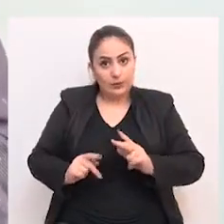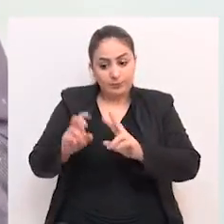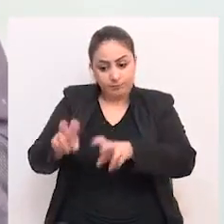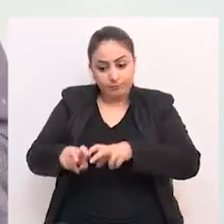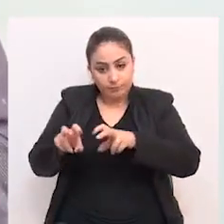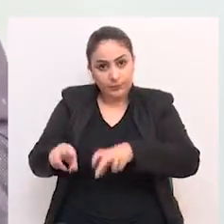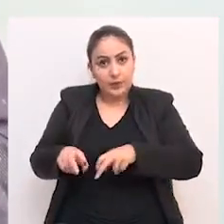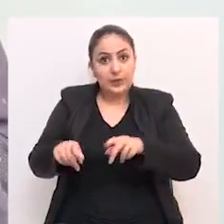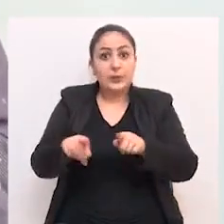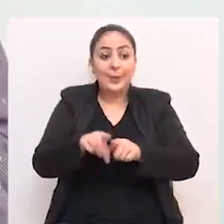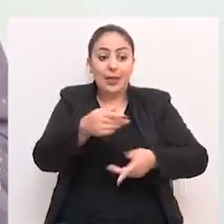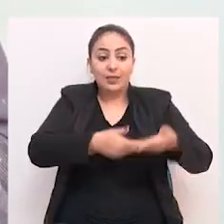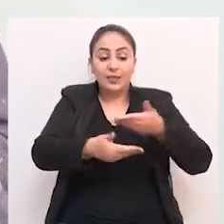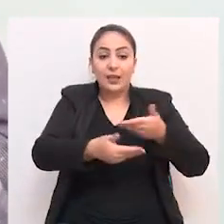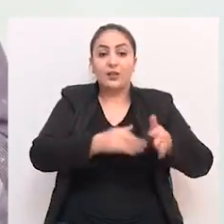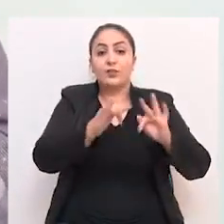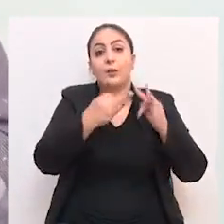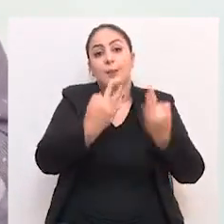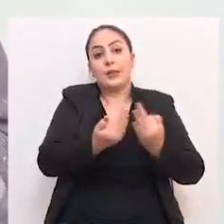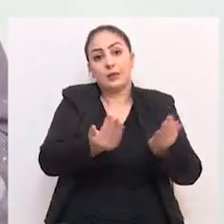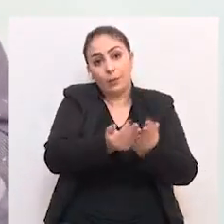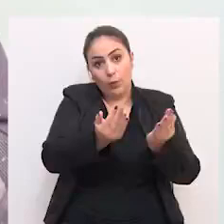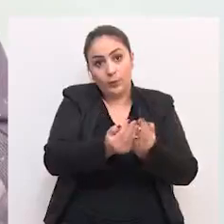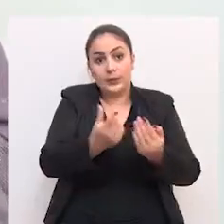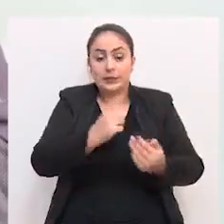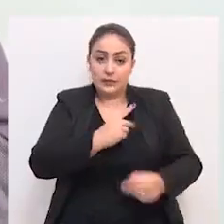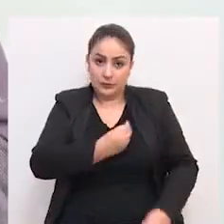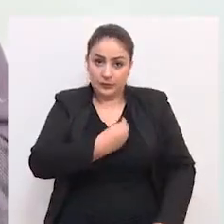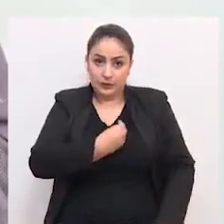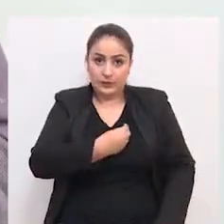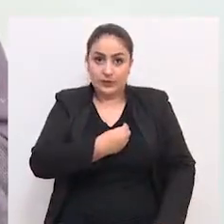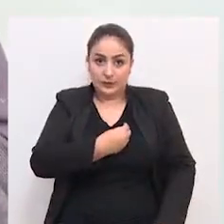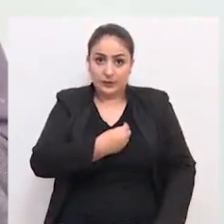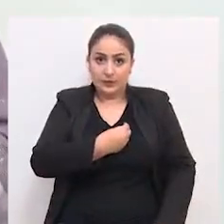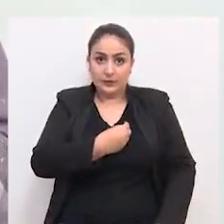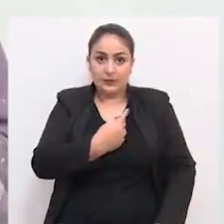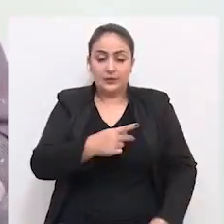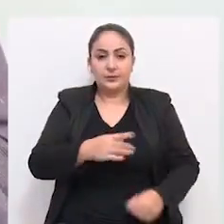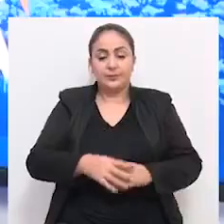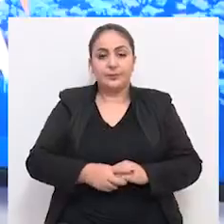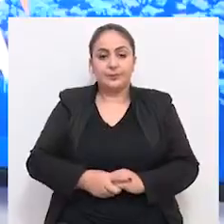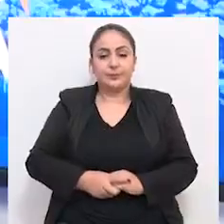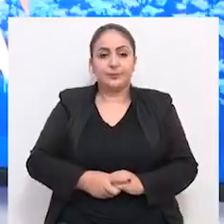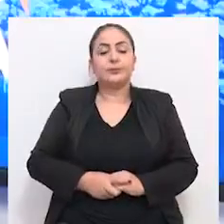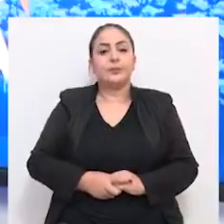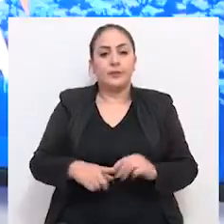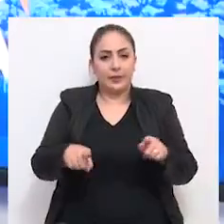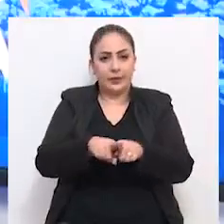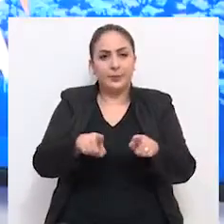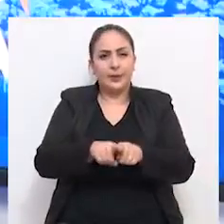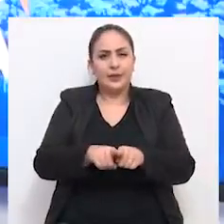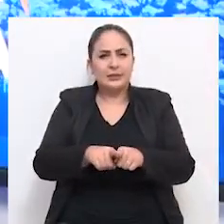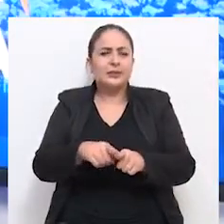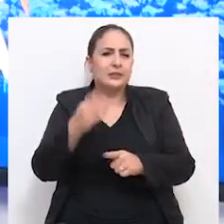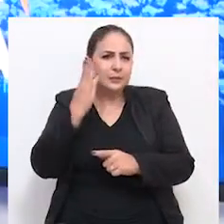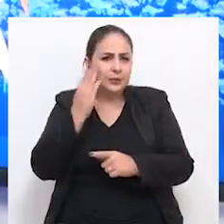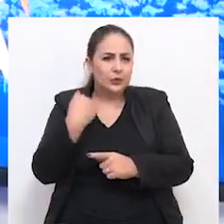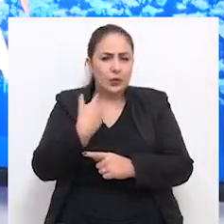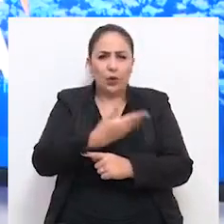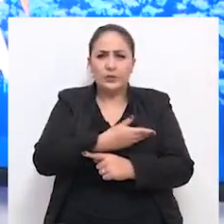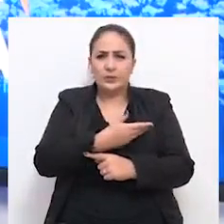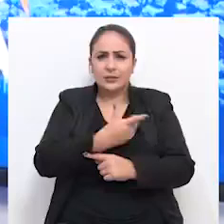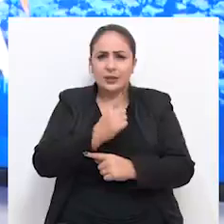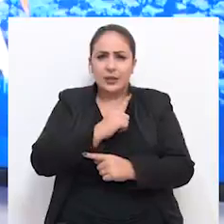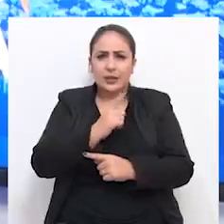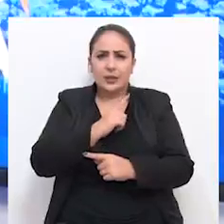tempo, atender a famílias carentes que estão nas imediações dessas EMEIs e dessas EMEFs. Né? E a seguir, será que temos